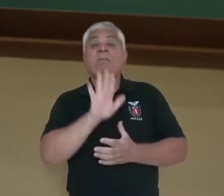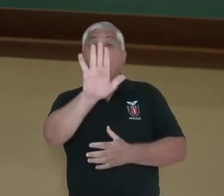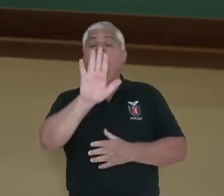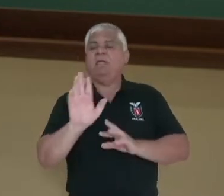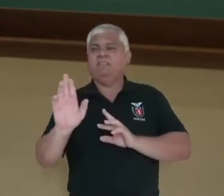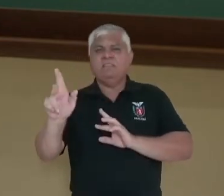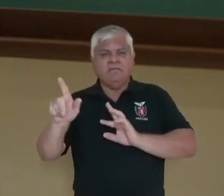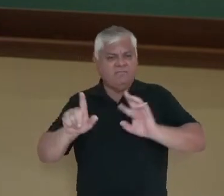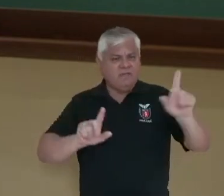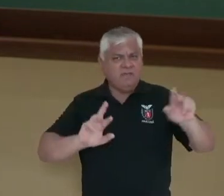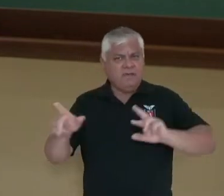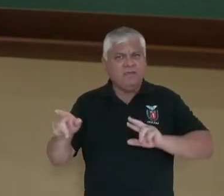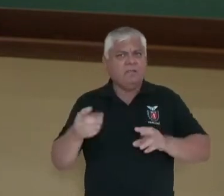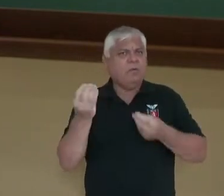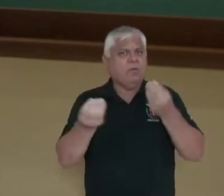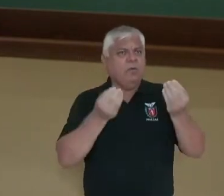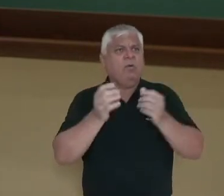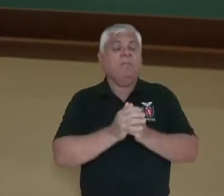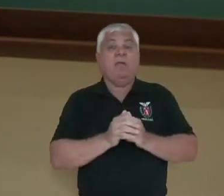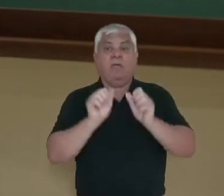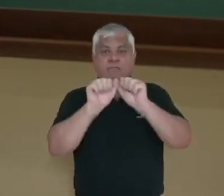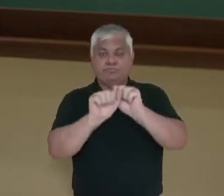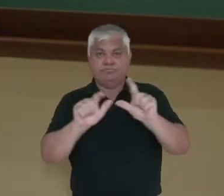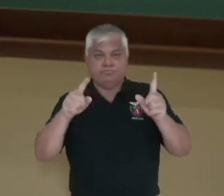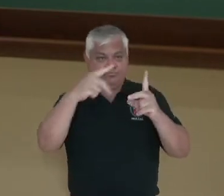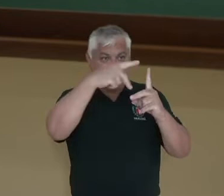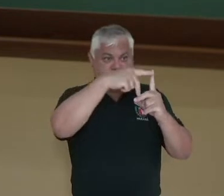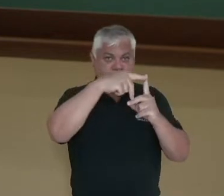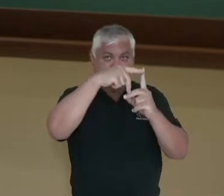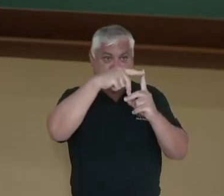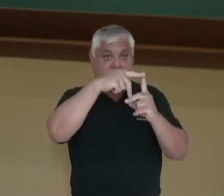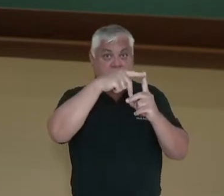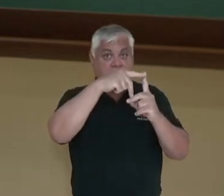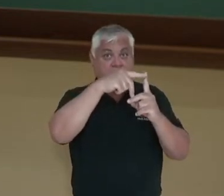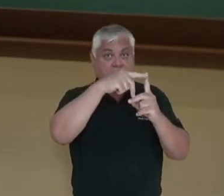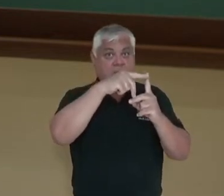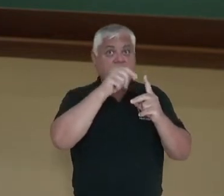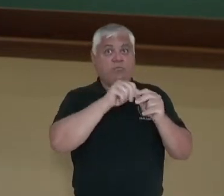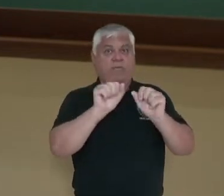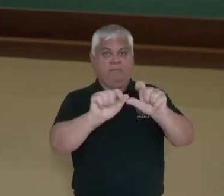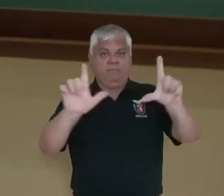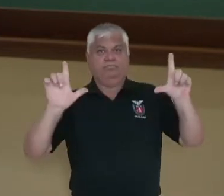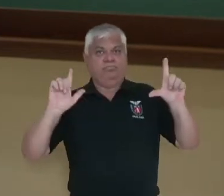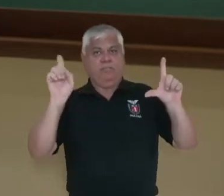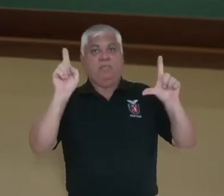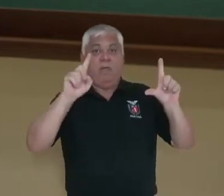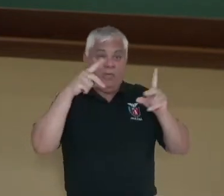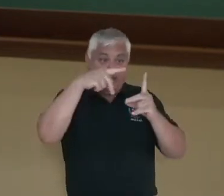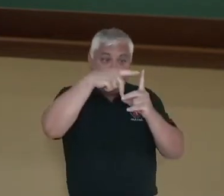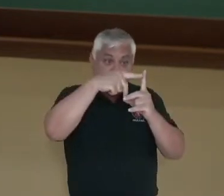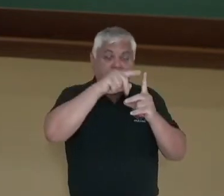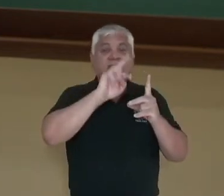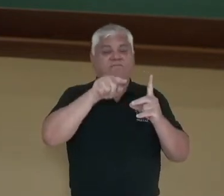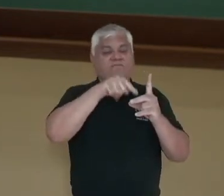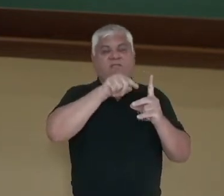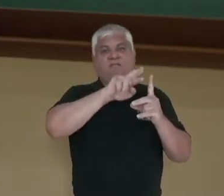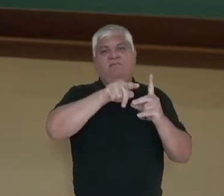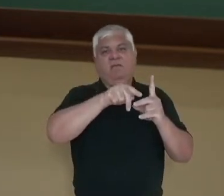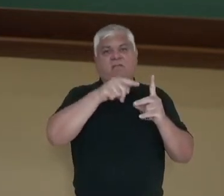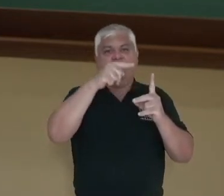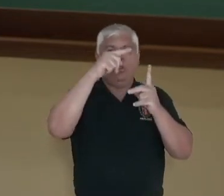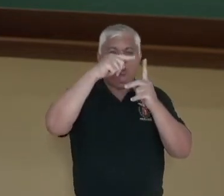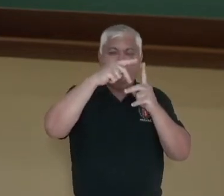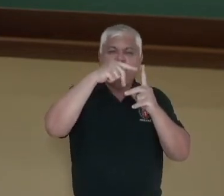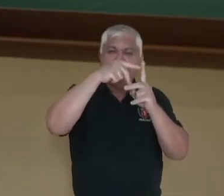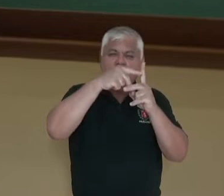diferença, pessoal, está no tamanho do pixel e não no tamanho da tela. Então, essa é uma pergunta importante. A diferença